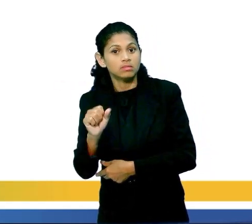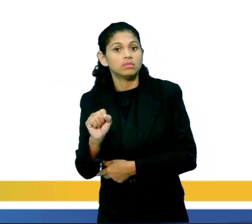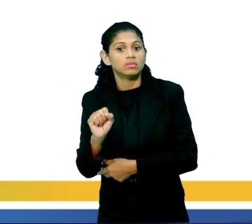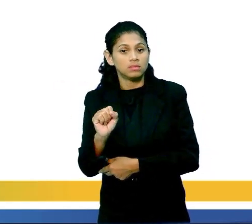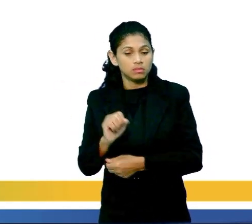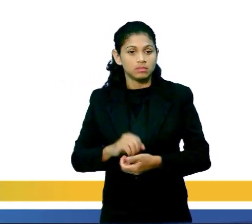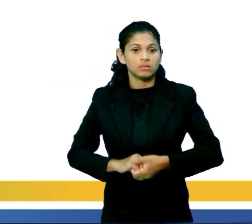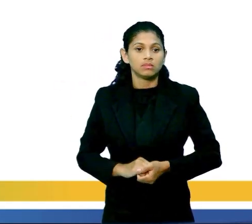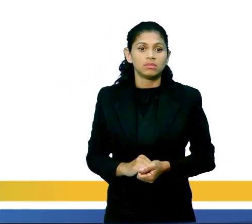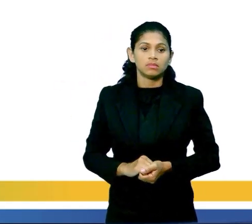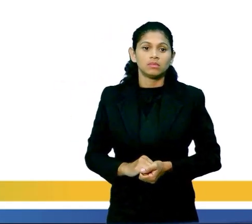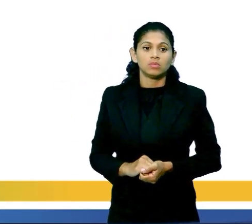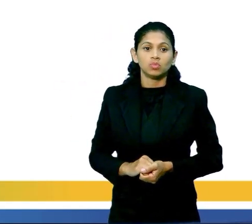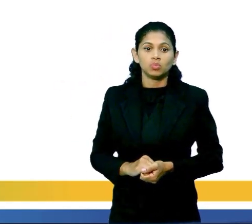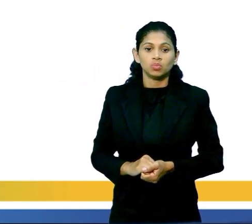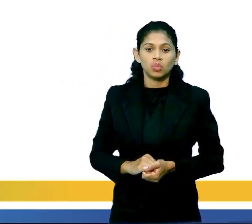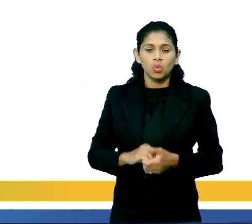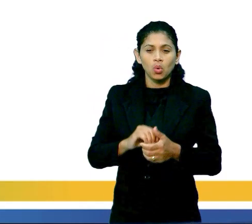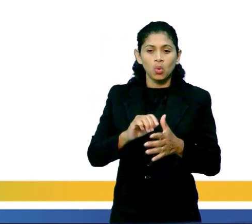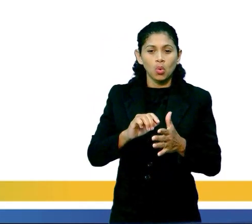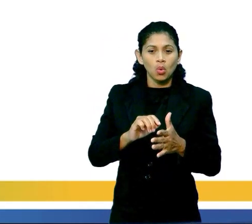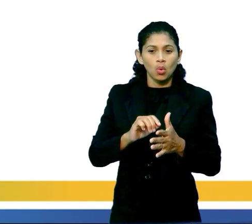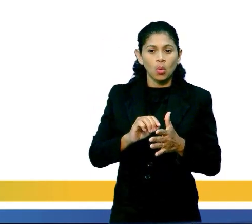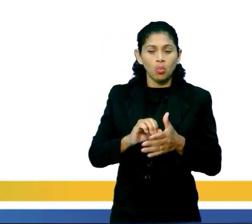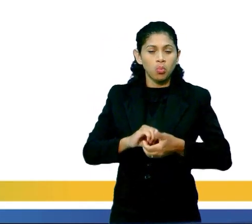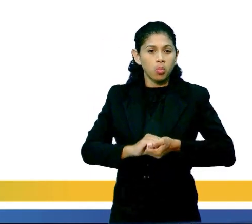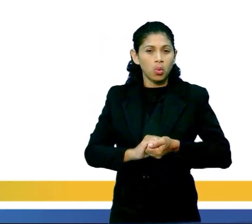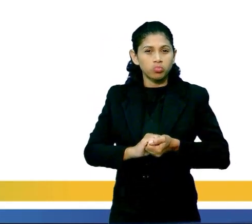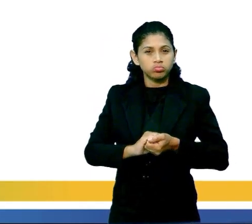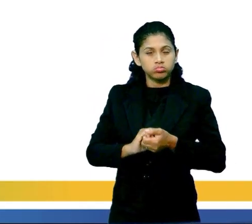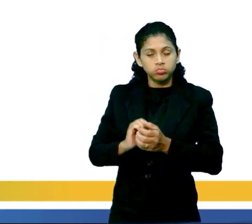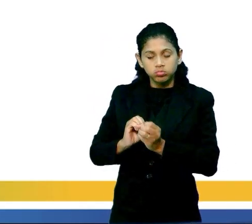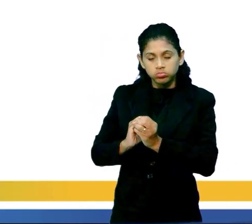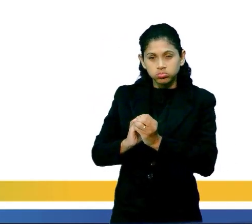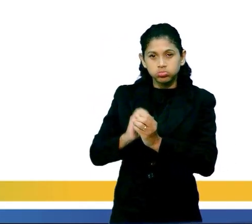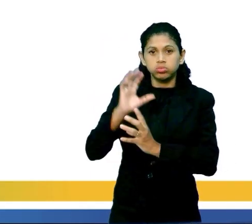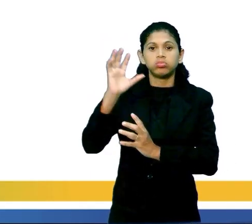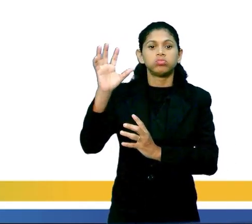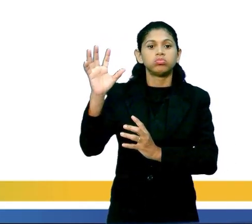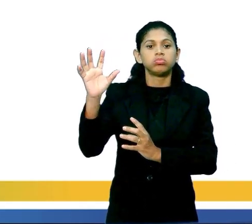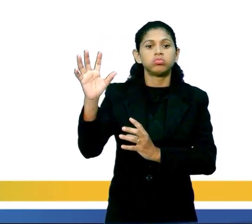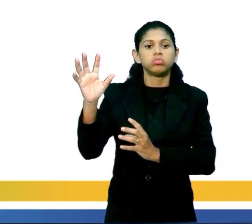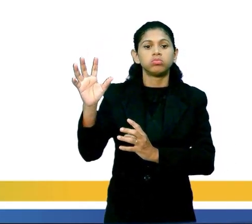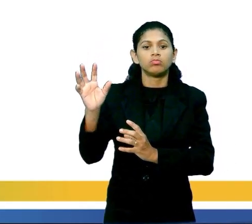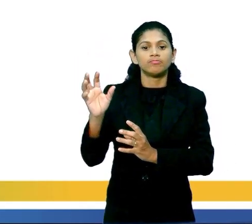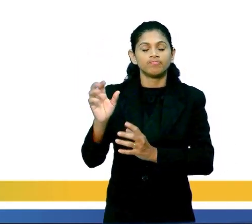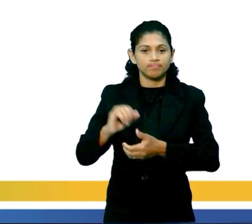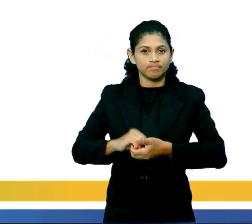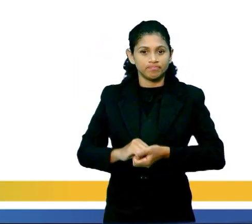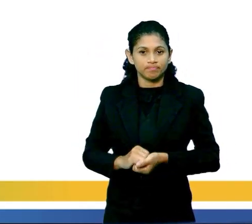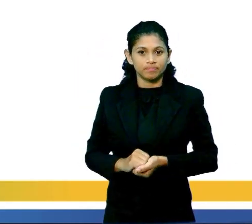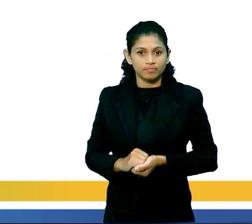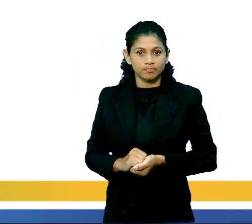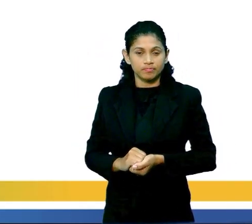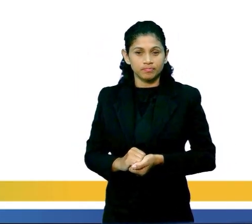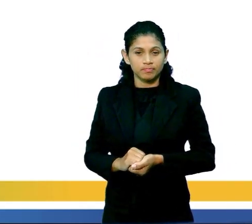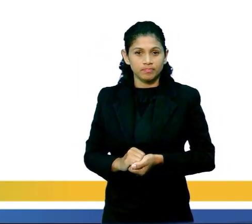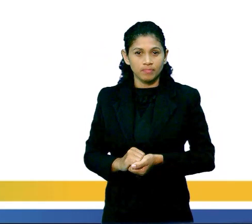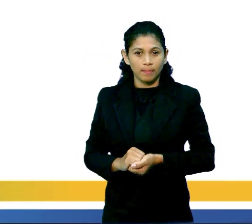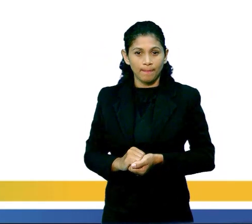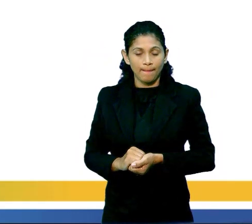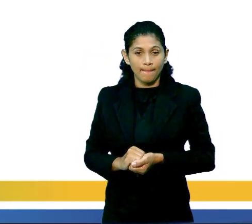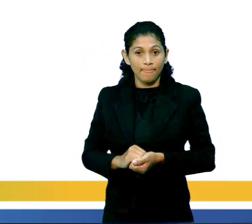um canhão e atinge o solo a uma distância de 150 metros do ponto de partida. Ele percorre